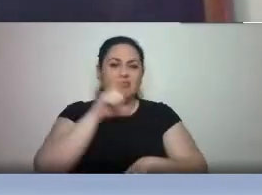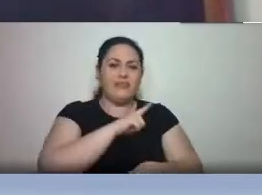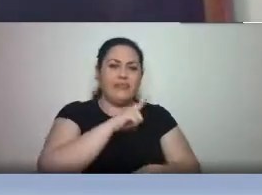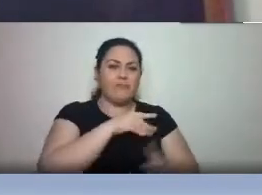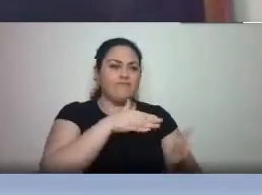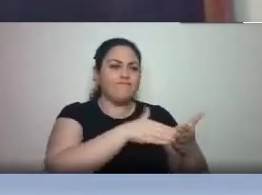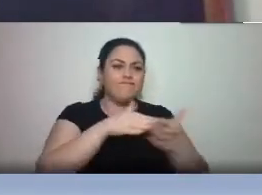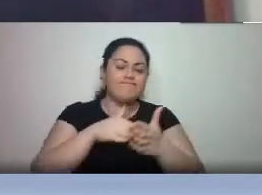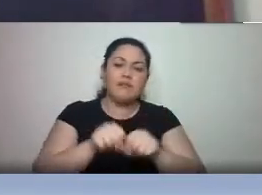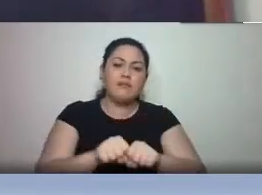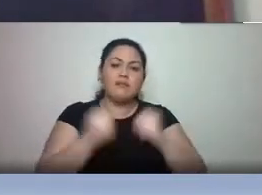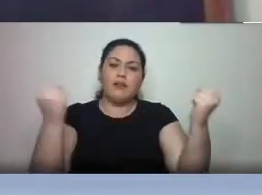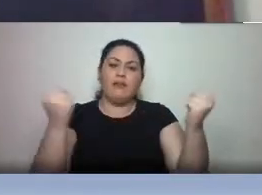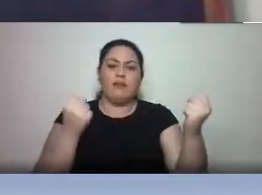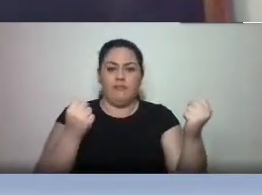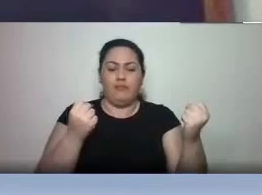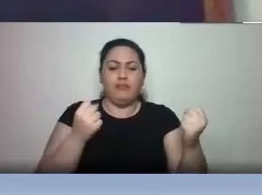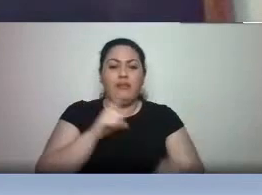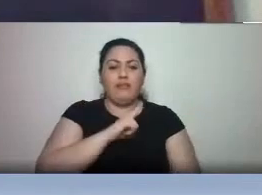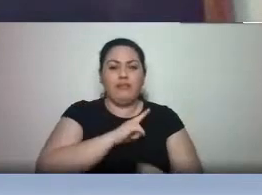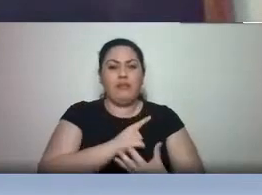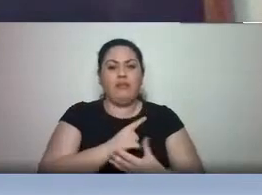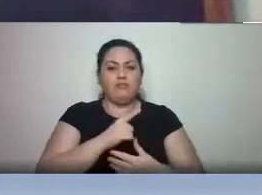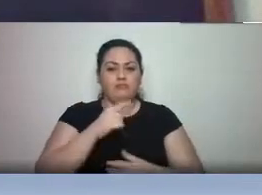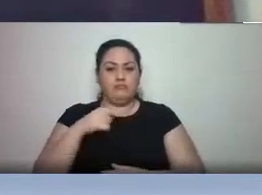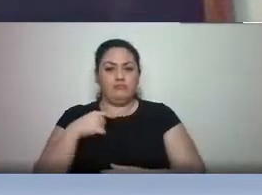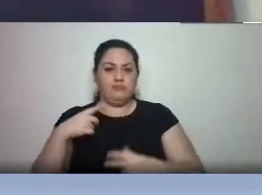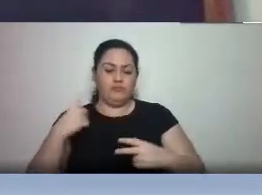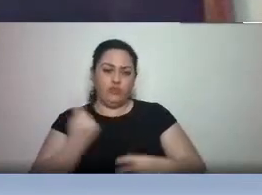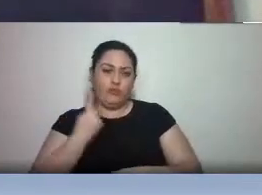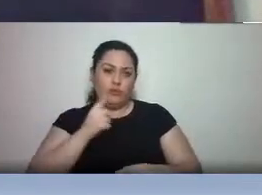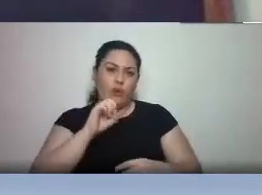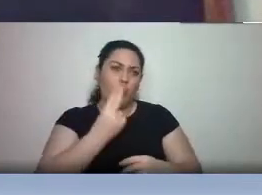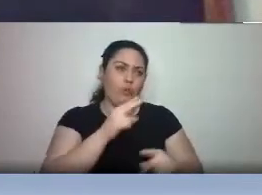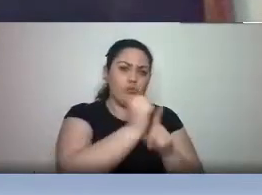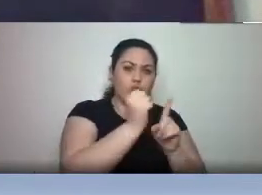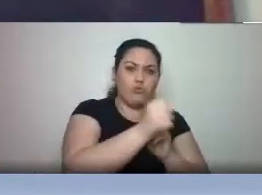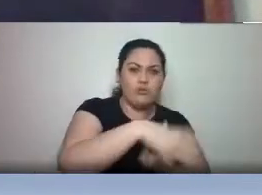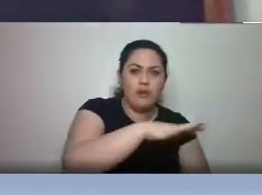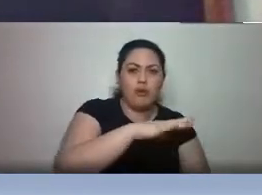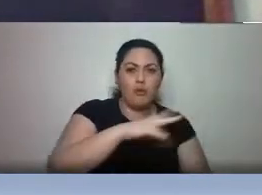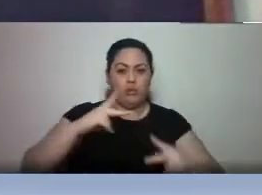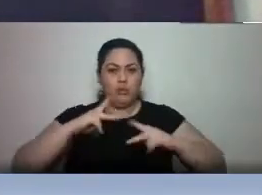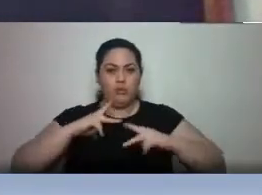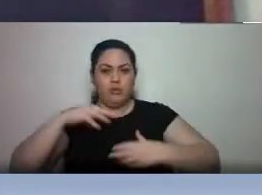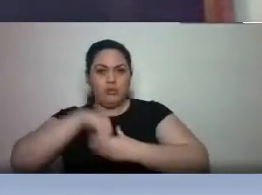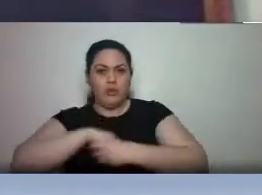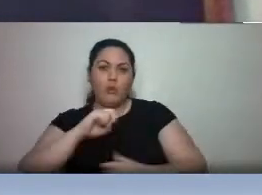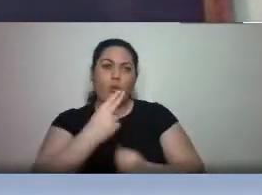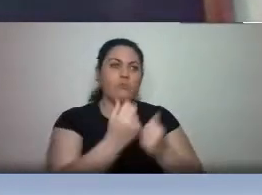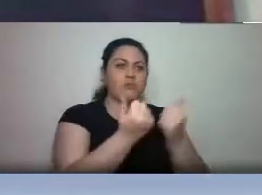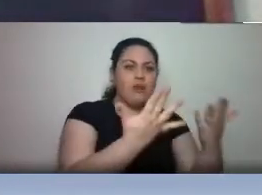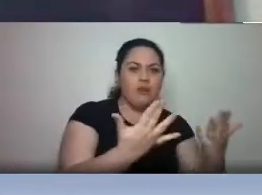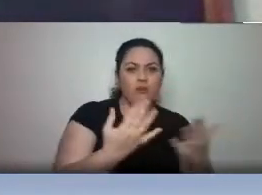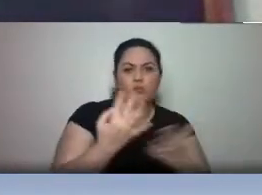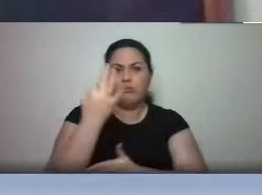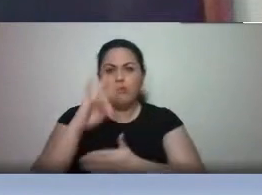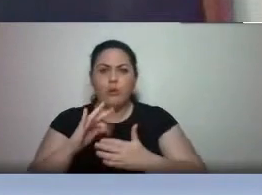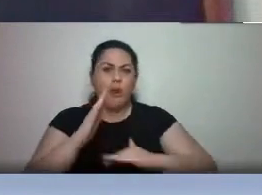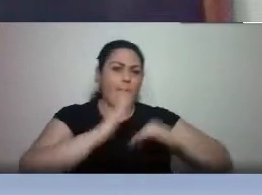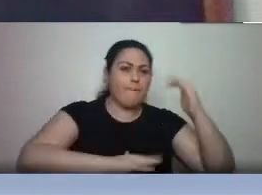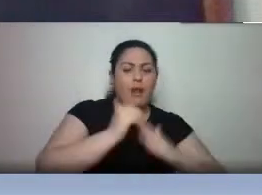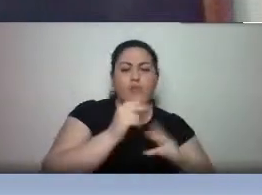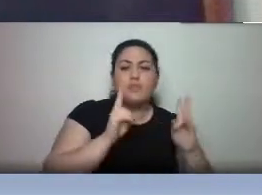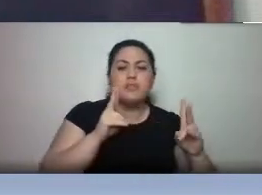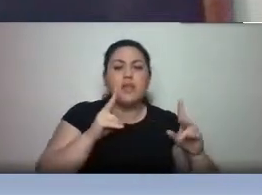versus social, interno versus externo, teoria e prática, dentre tantas outras. A psicologia é